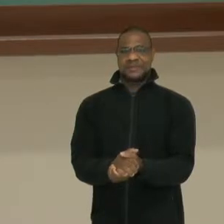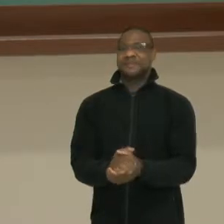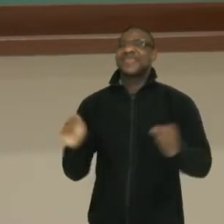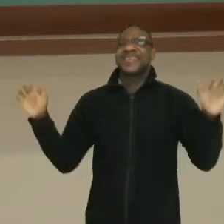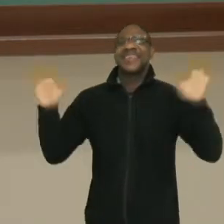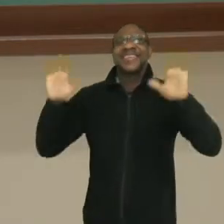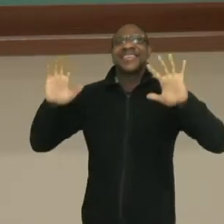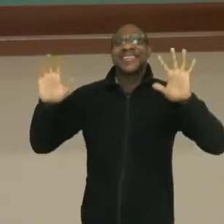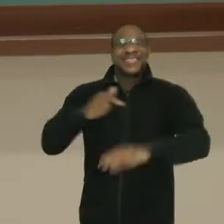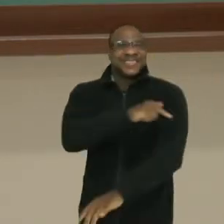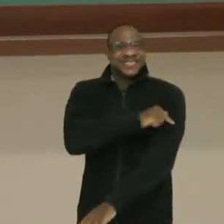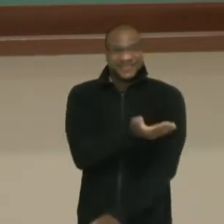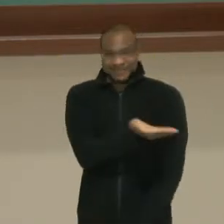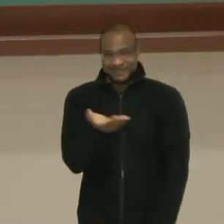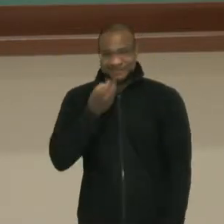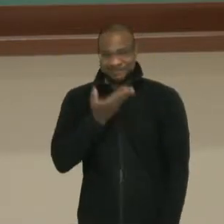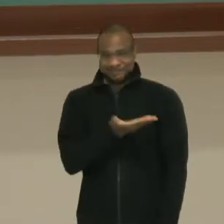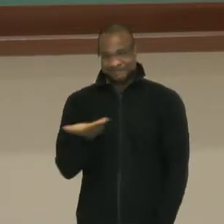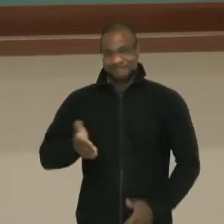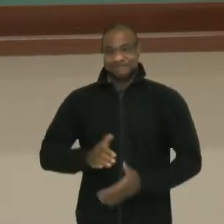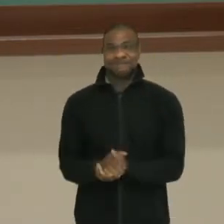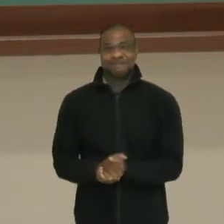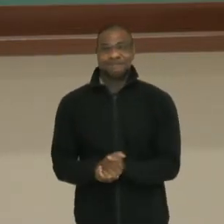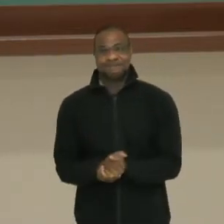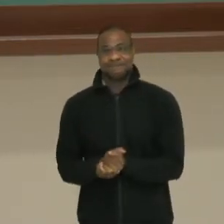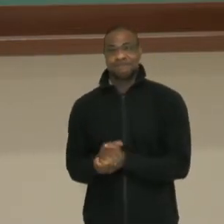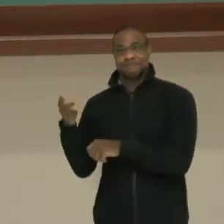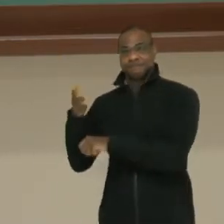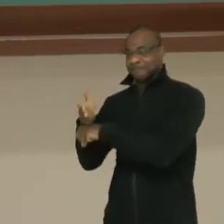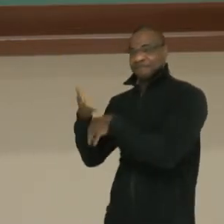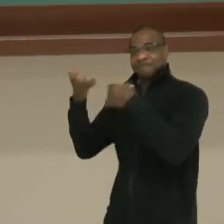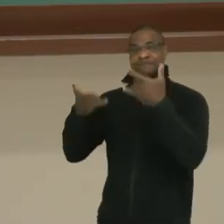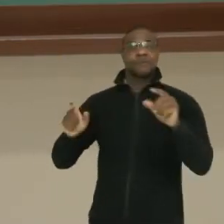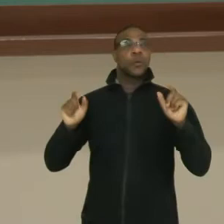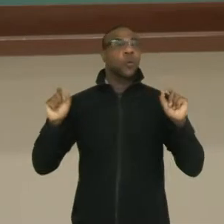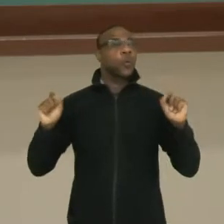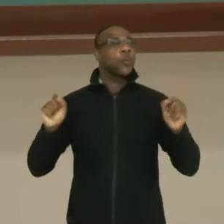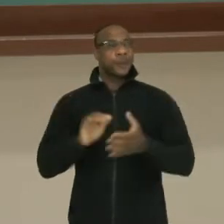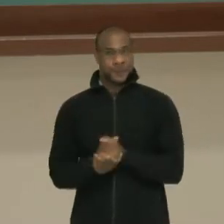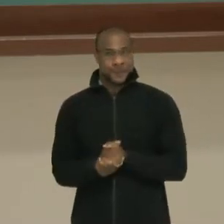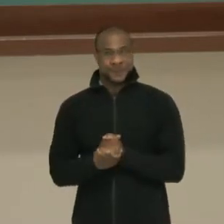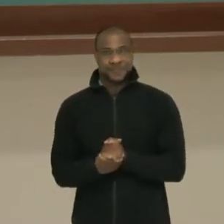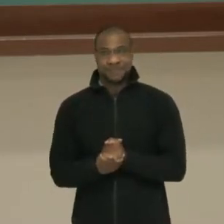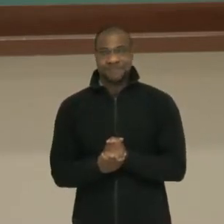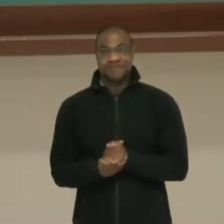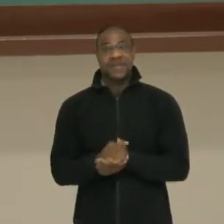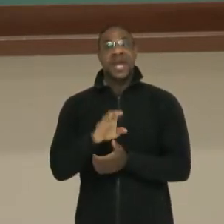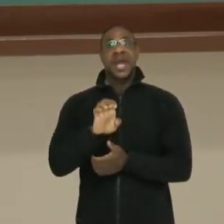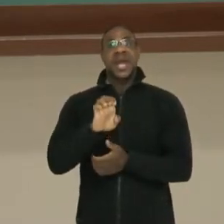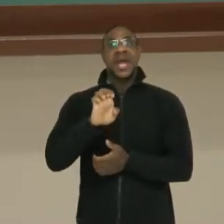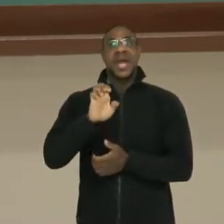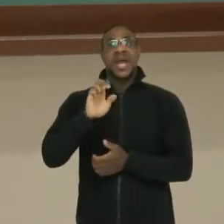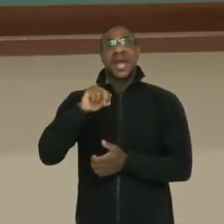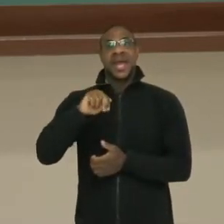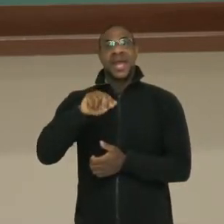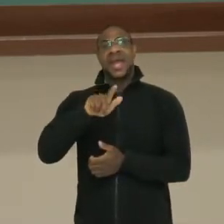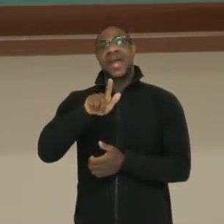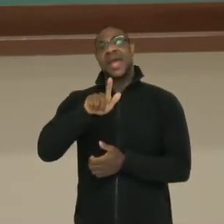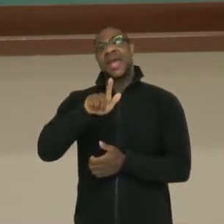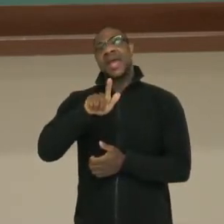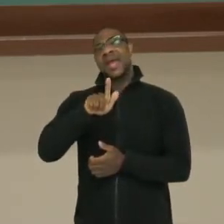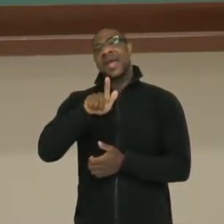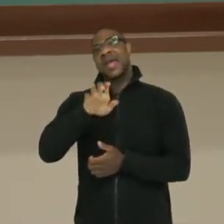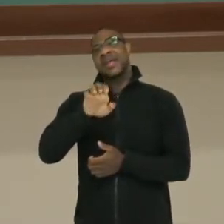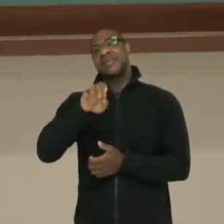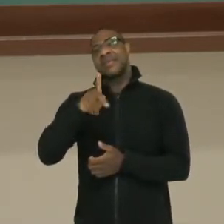Olá, sétimos anos, tudo bem com vocês? Nesse vídeo nós vamos falar sobre o engenho de açúcar, o